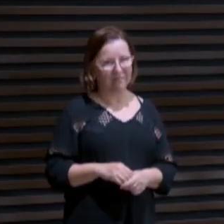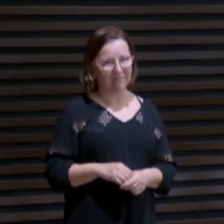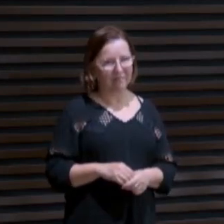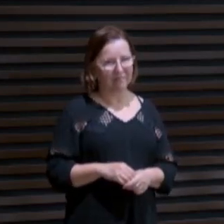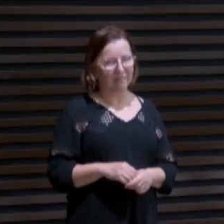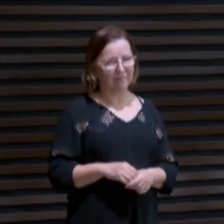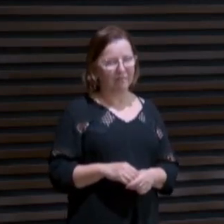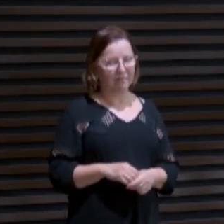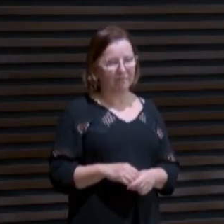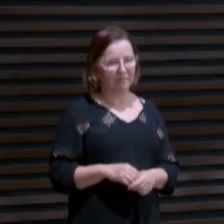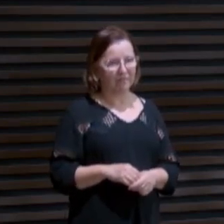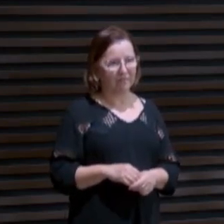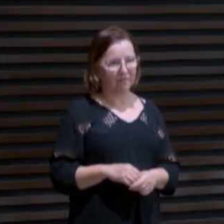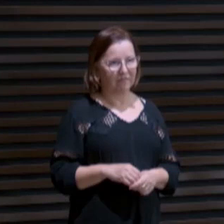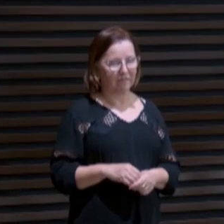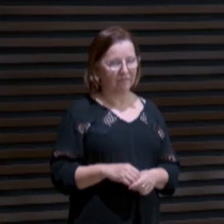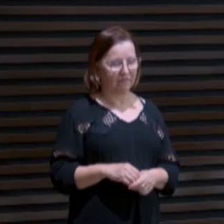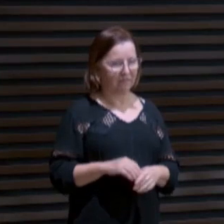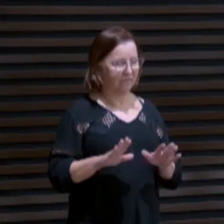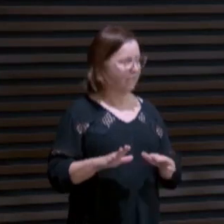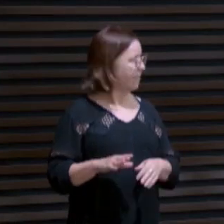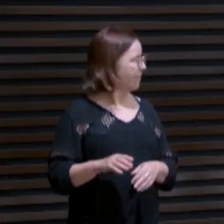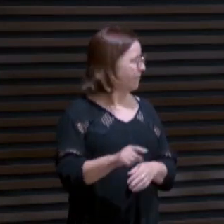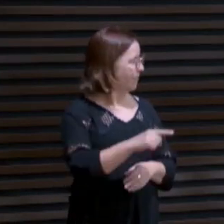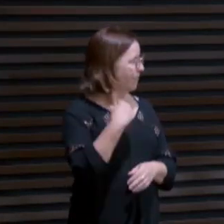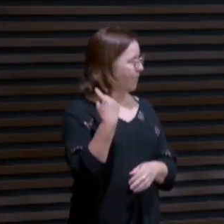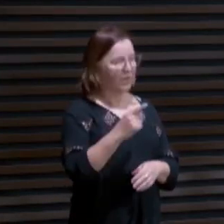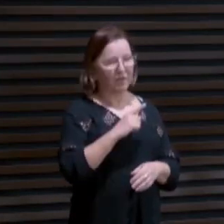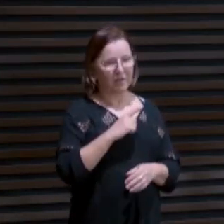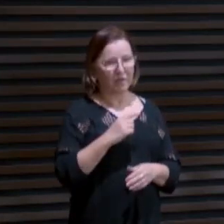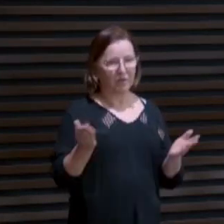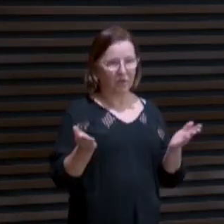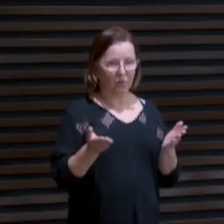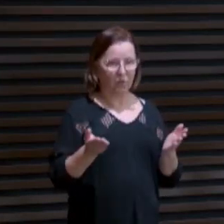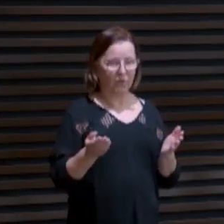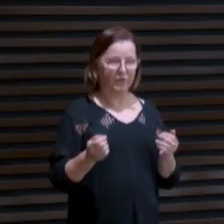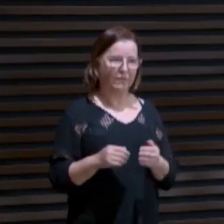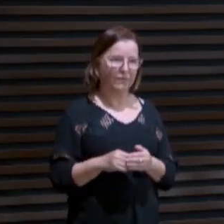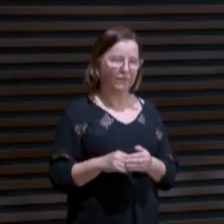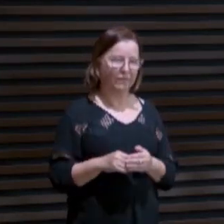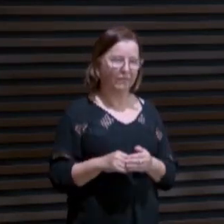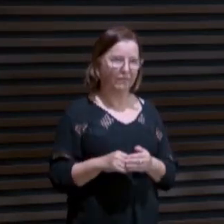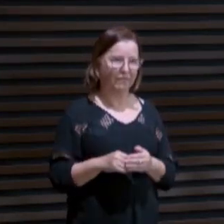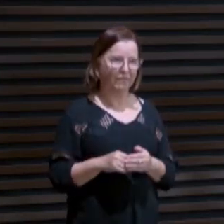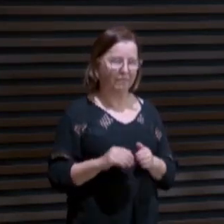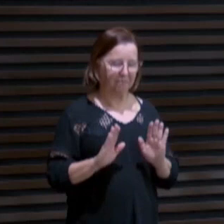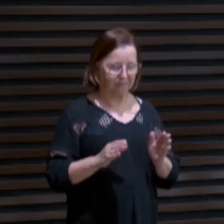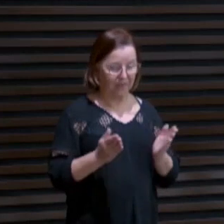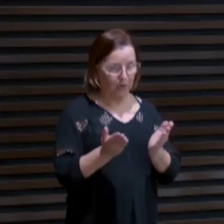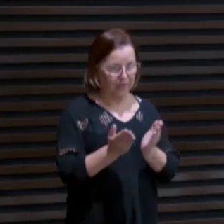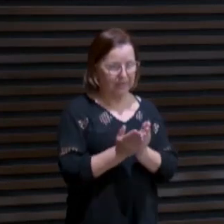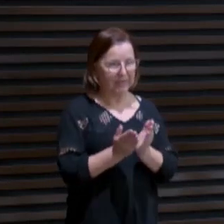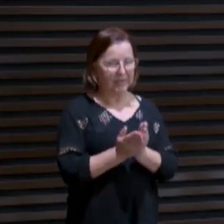Nós temos hoje, deixa eu chegar um pouquinho mais para frente. Os cristãos devem ser submissos às leis